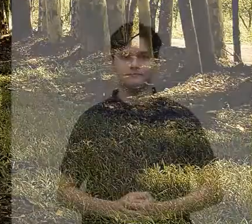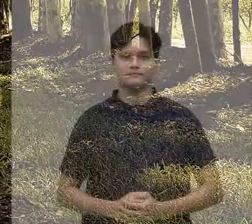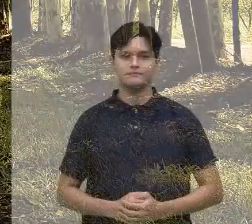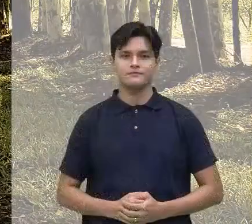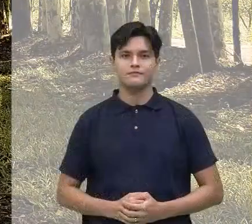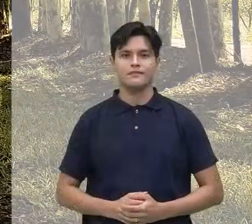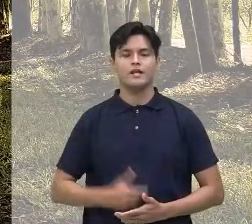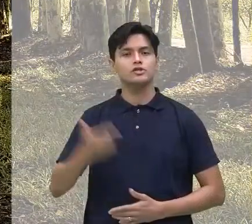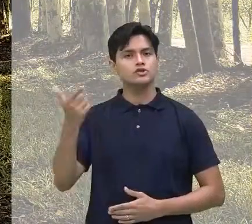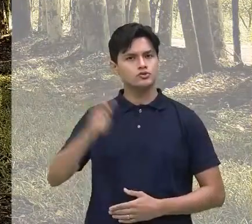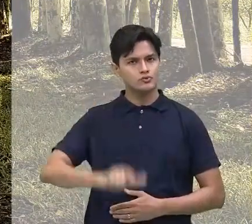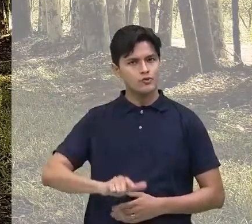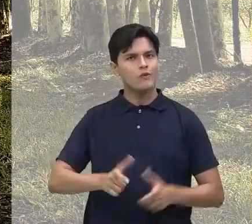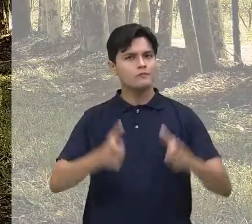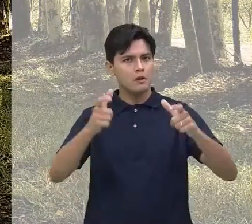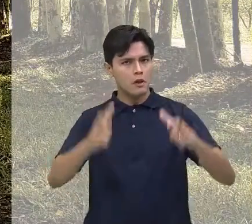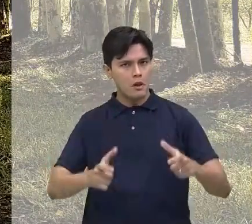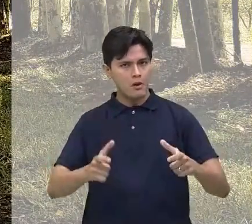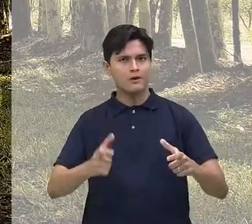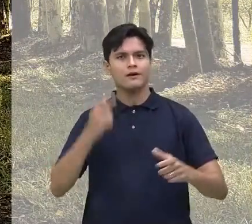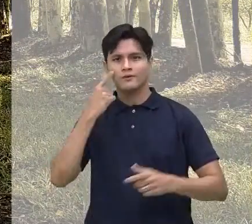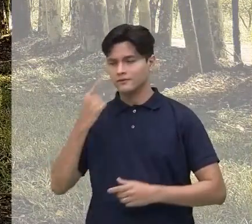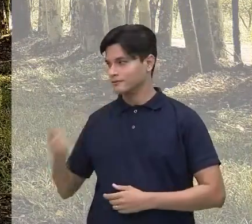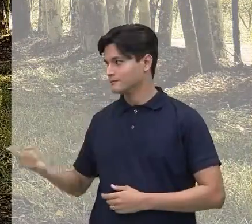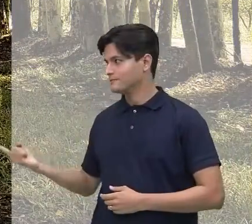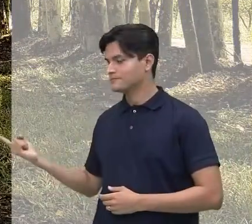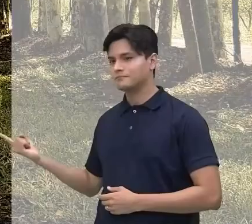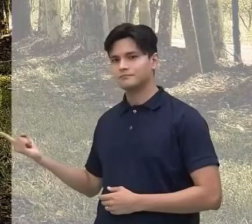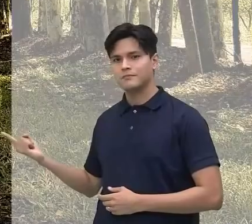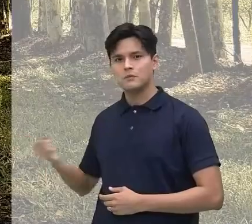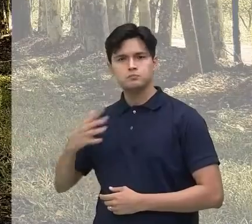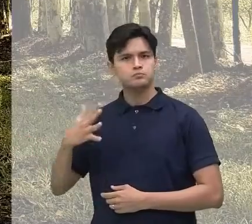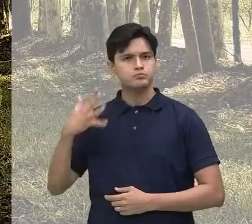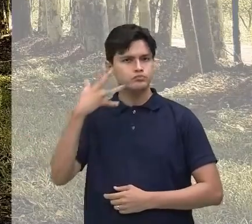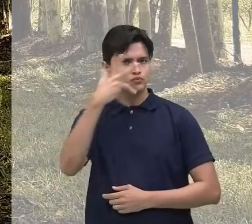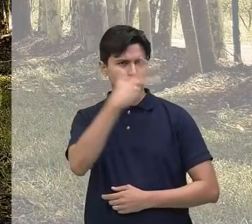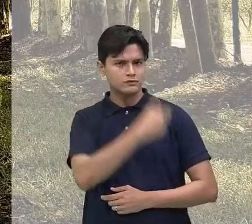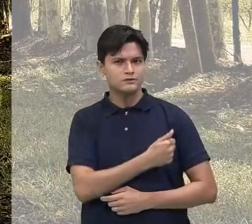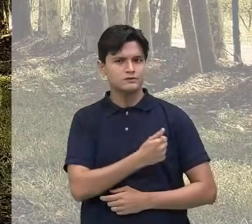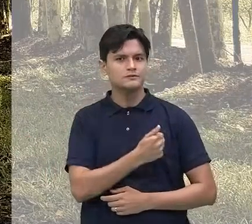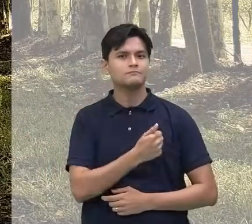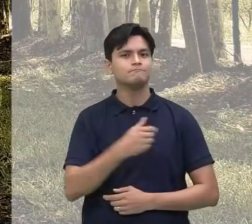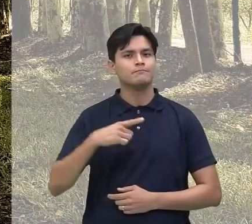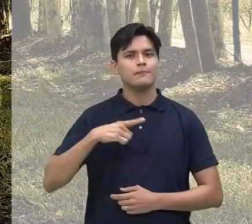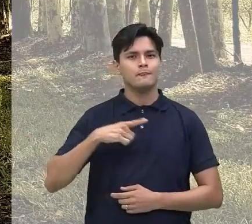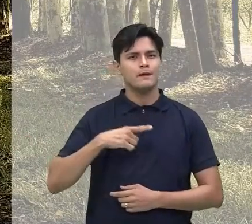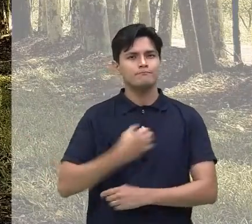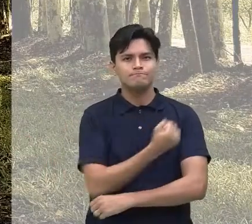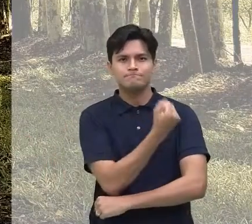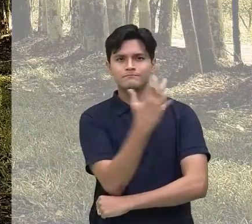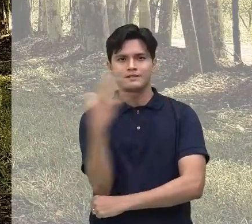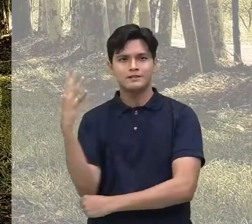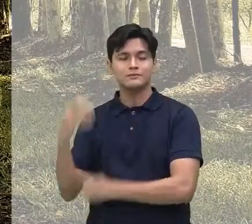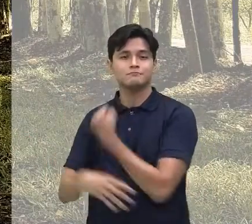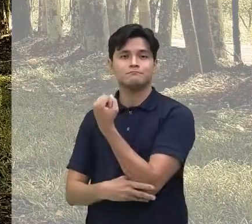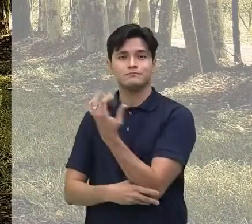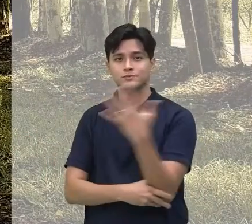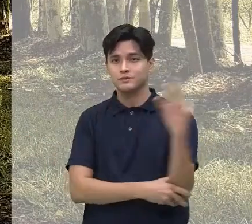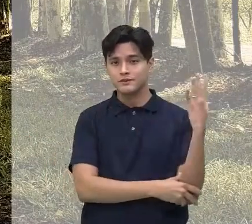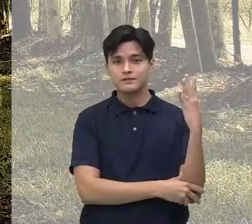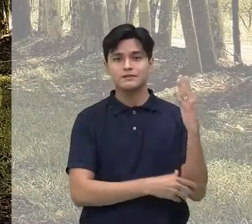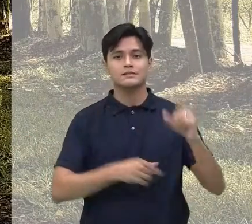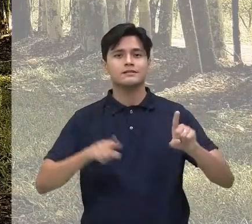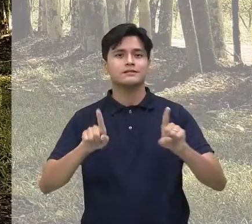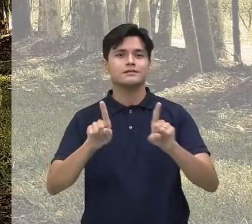Novamente, pessoal, nós estamos aqui nesse cenário, né? Muito bonito aí, com essa natureza e